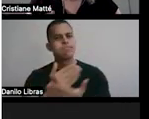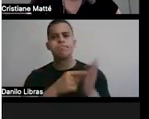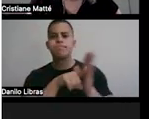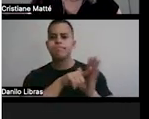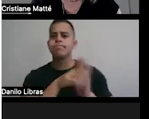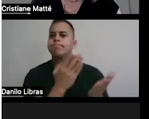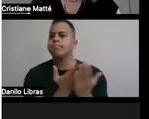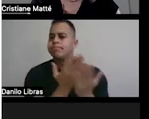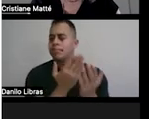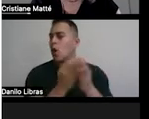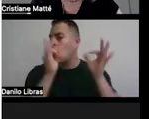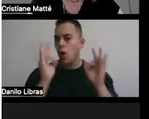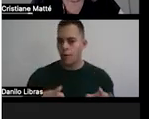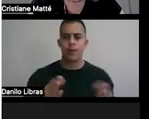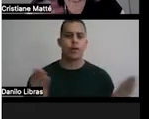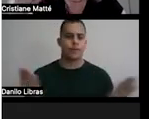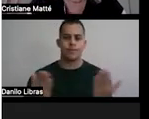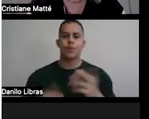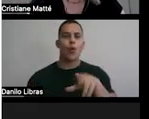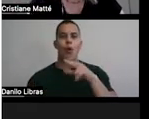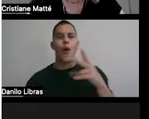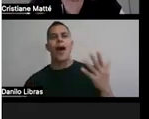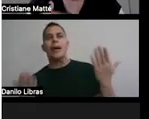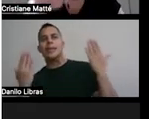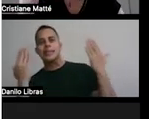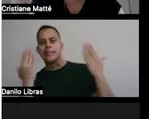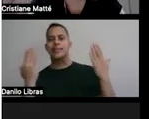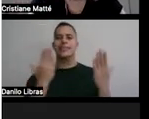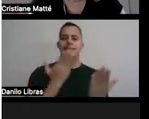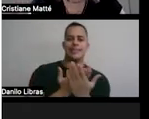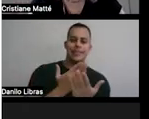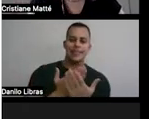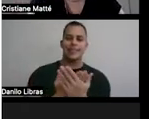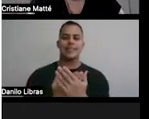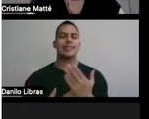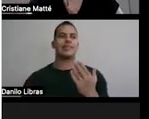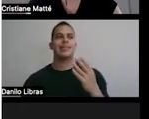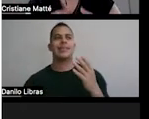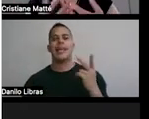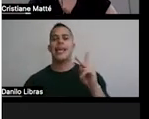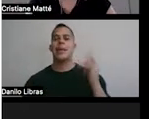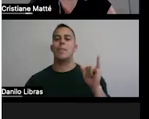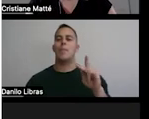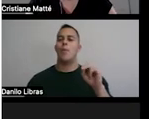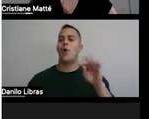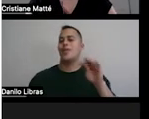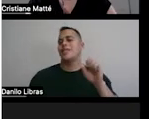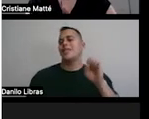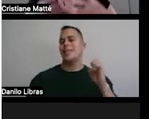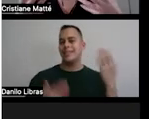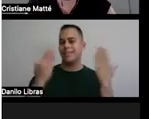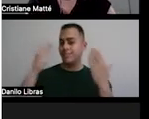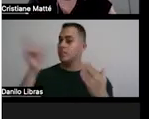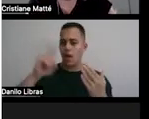com que a gente já não tenha mais hoje em dia o que a gente chama de uma hipótese, né, de Barker ou hipótese do Doherty. Hoje a gente tem o que a gente chama realmente